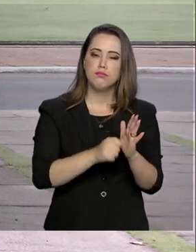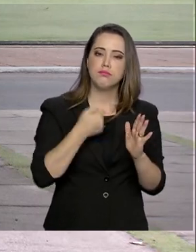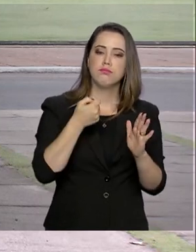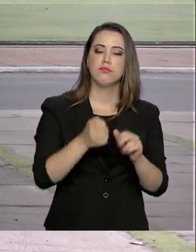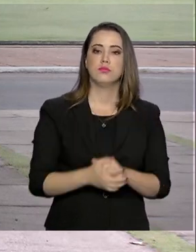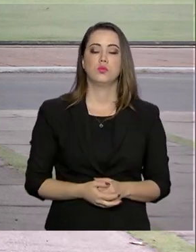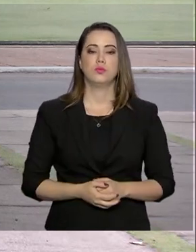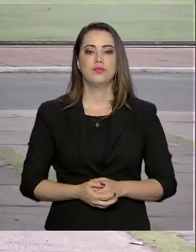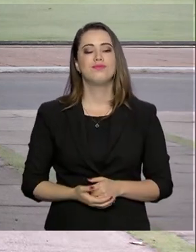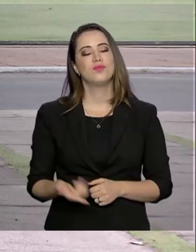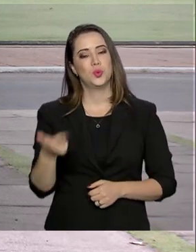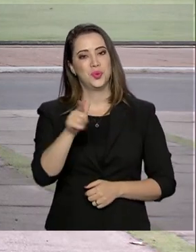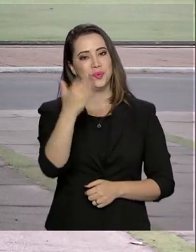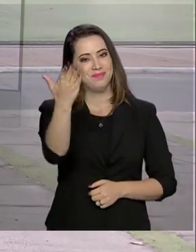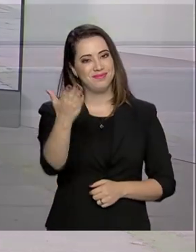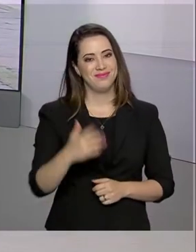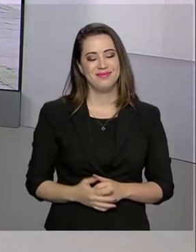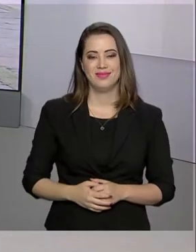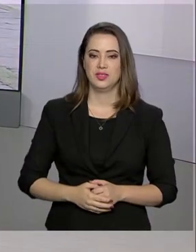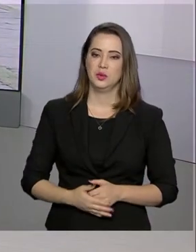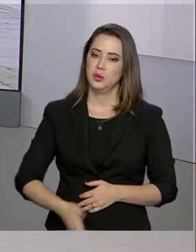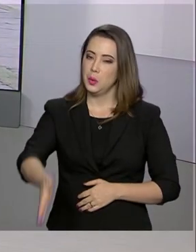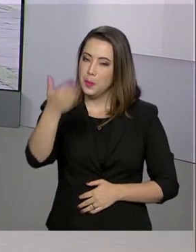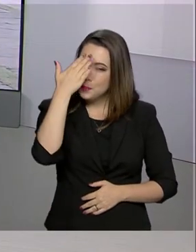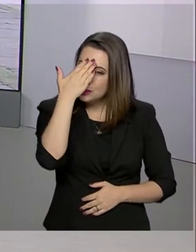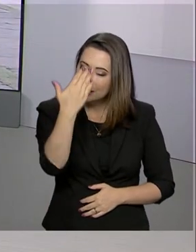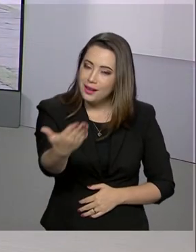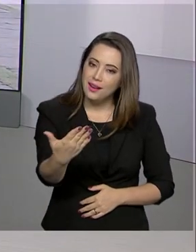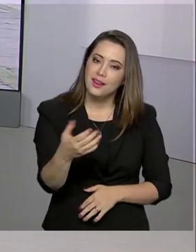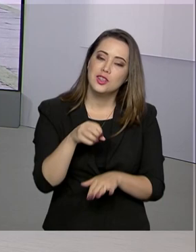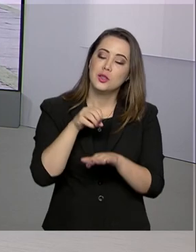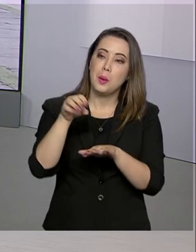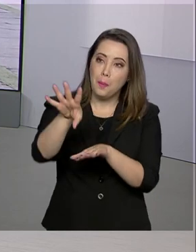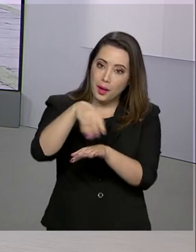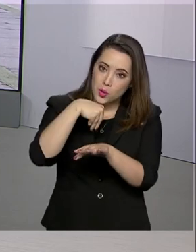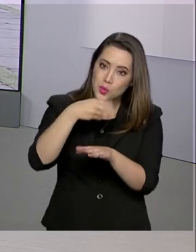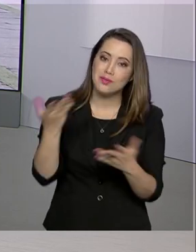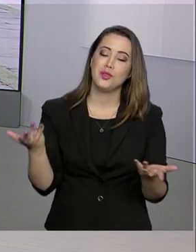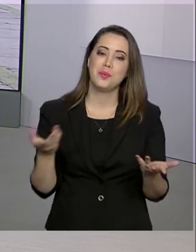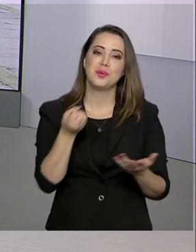trabalho. Renata, voltamos com você. Obrigada, Luciana, pelas suas informações. Bom trabalho para você.